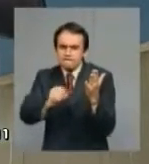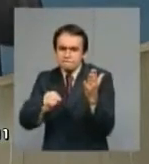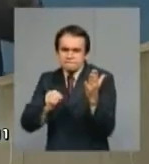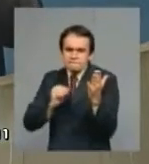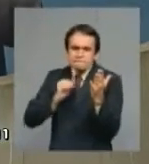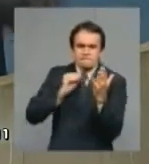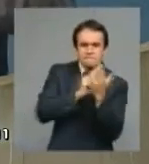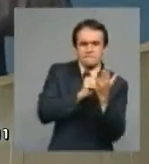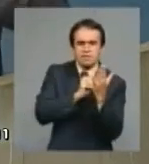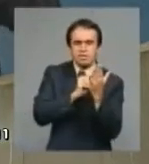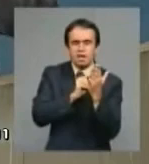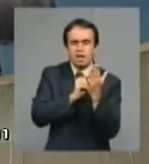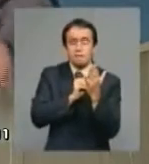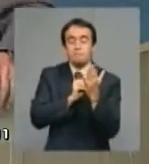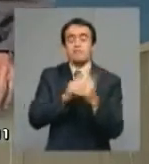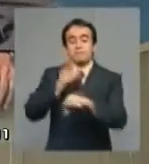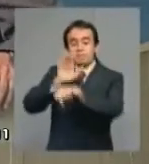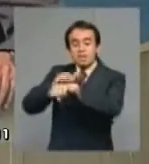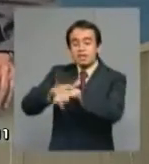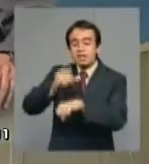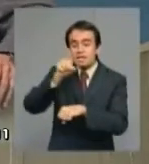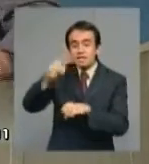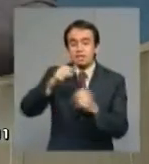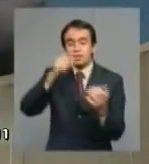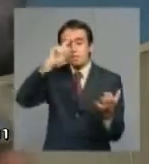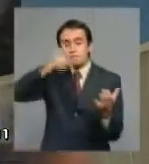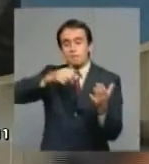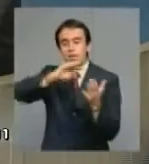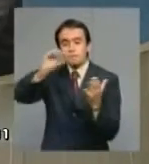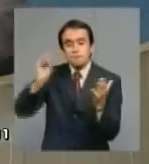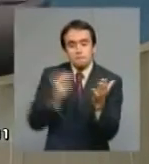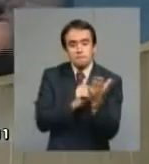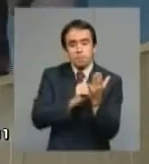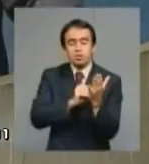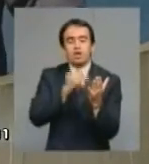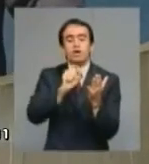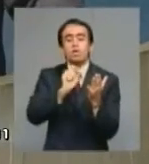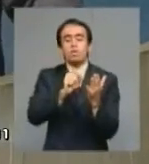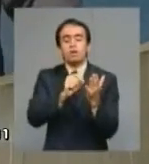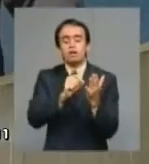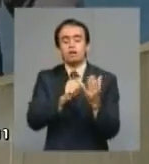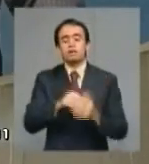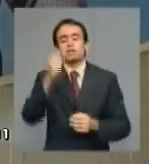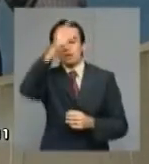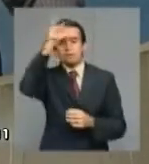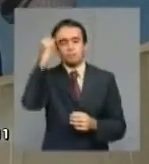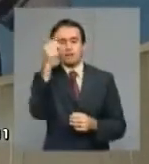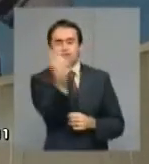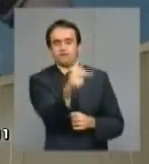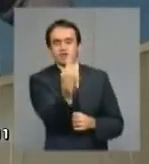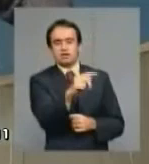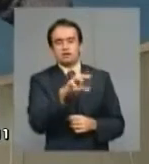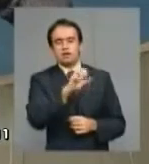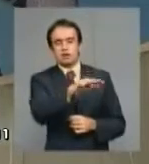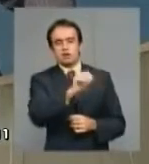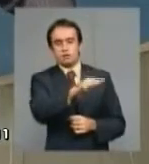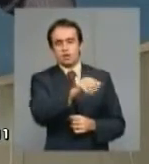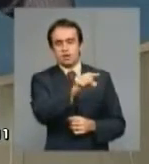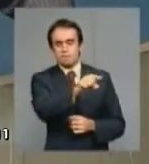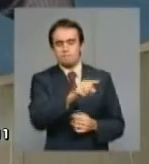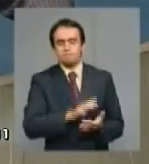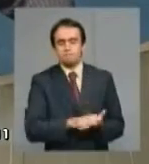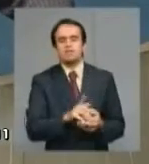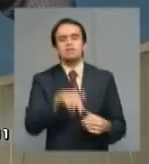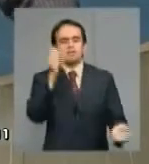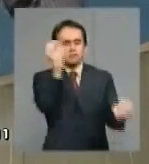80, para eu mandar botar, eu não, a justiça mandar botar, rapar o coco do prefeito de Caucaia,